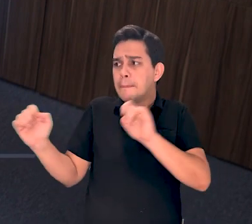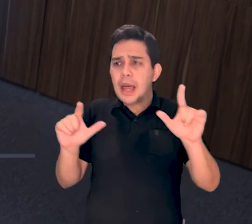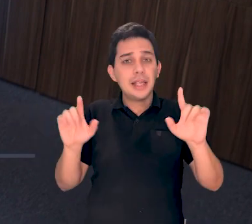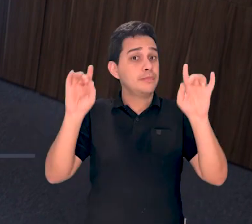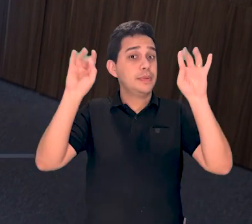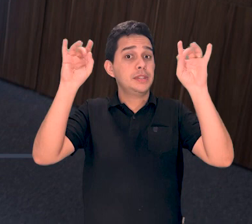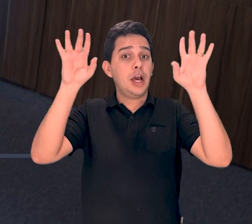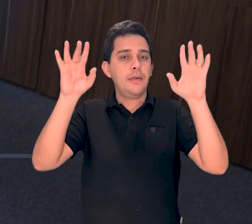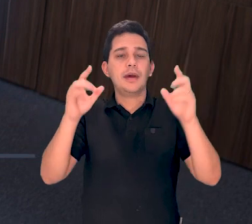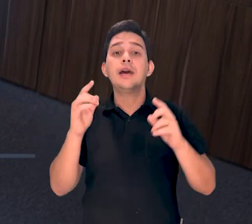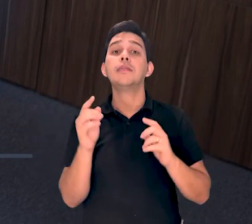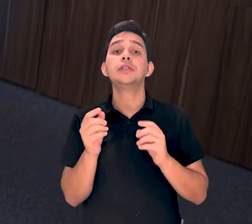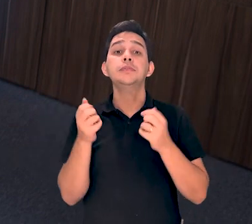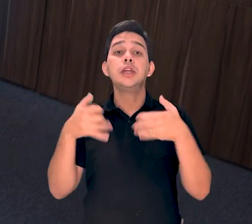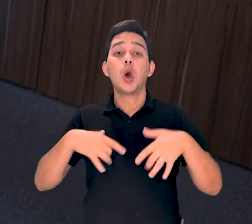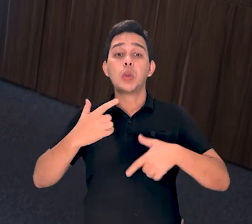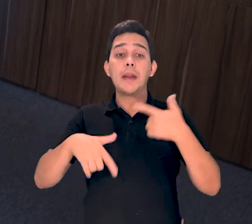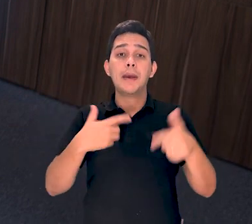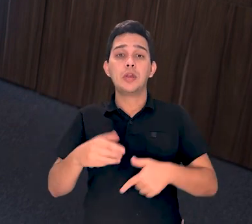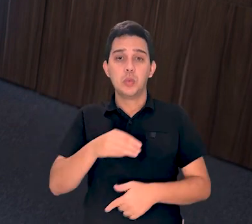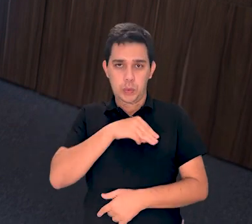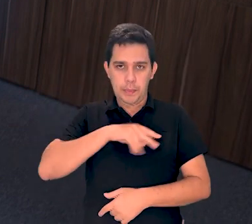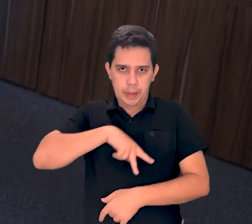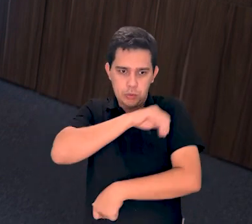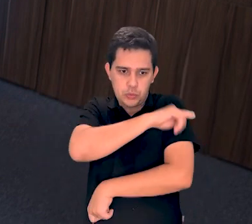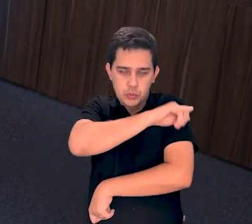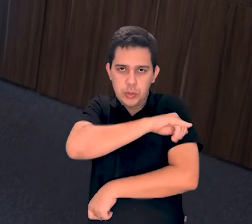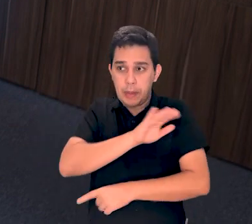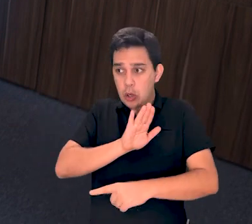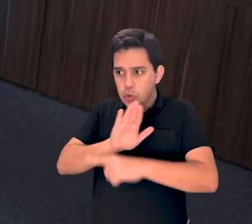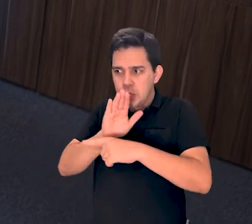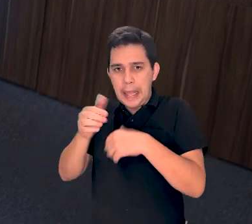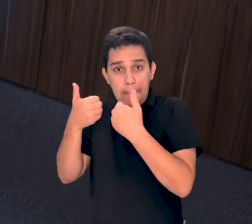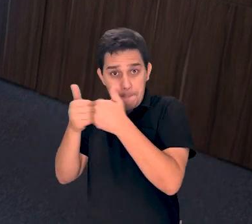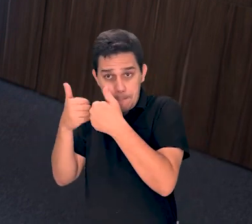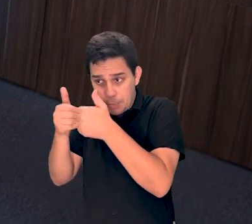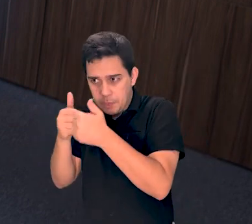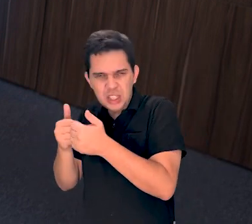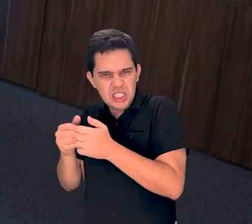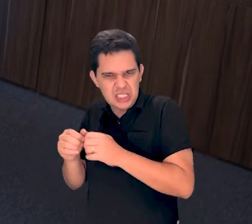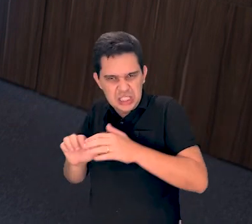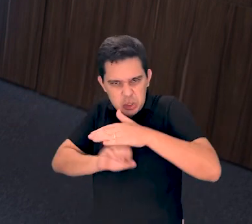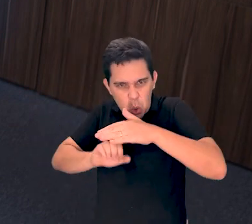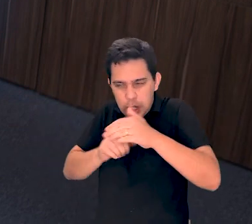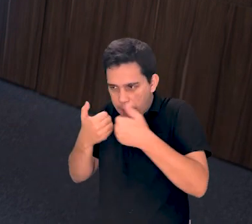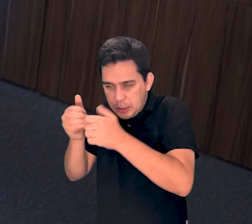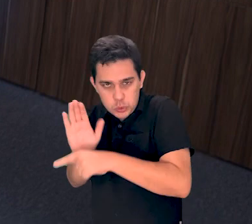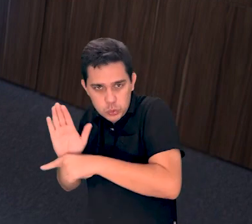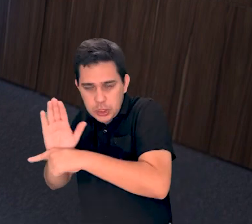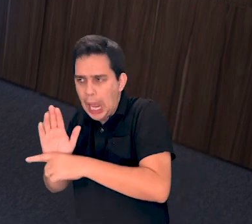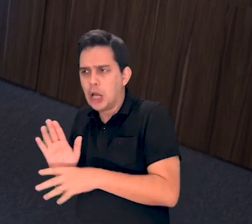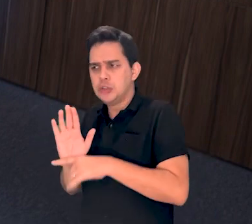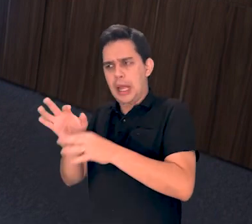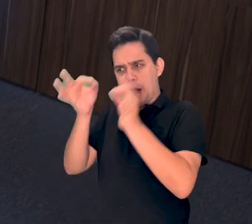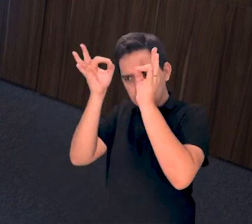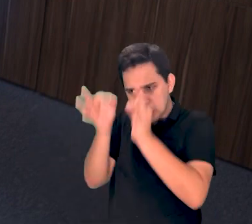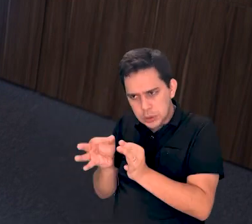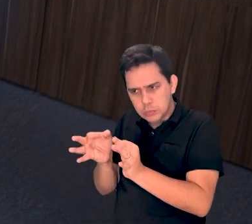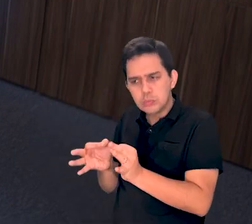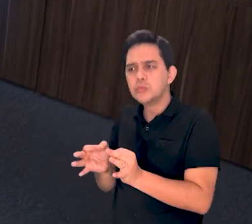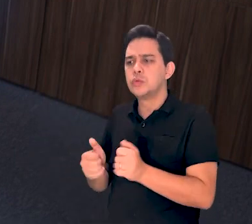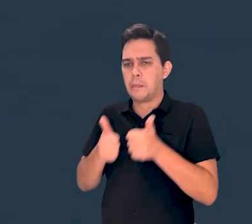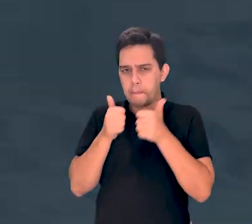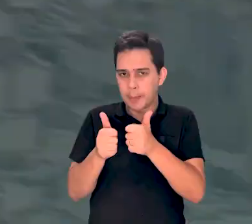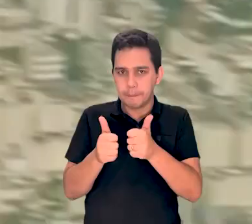do mp-rj para regularizar o sistema de ônibus na capital do Rio de Janeiro com a participação do promotor de justiça Rodrigo Terra